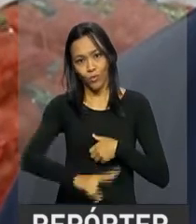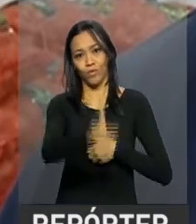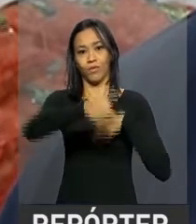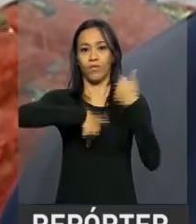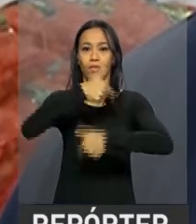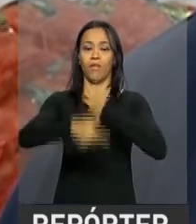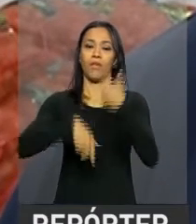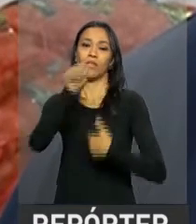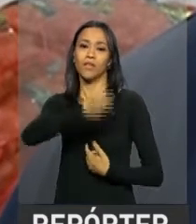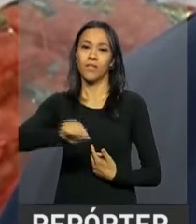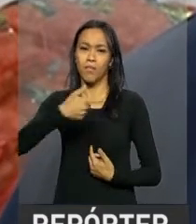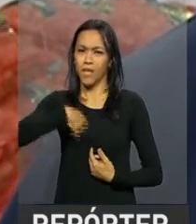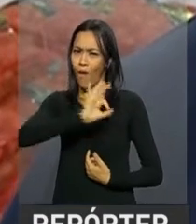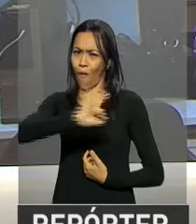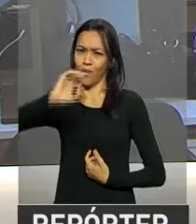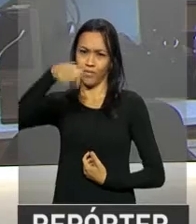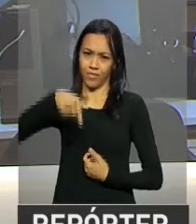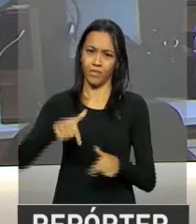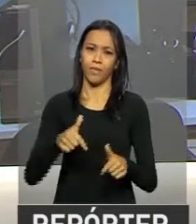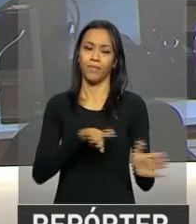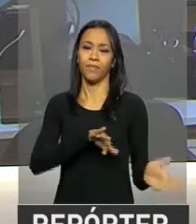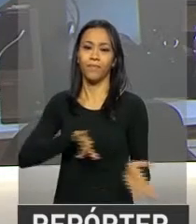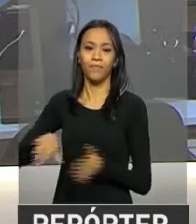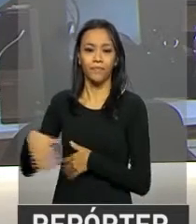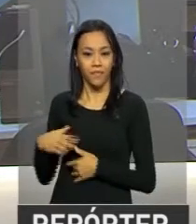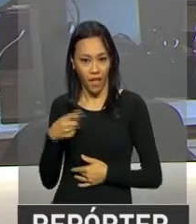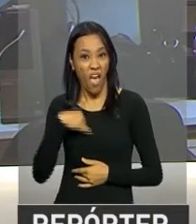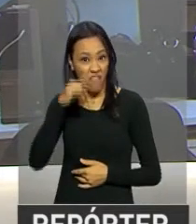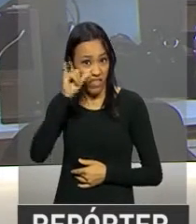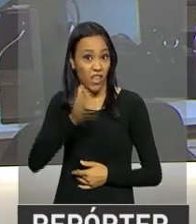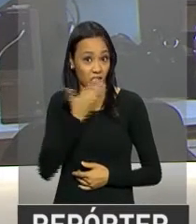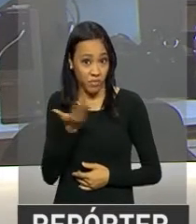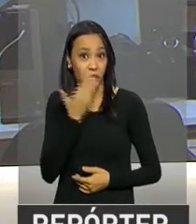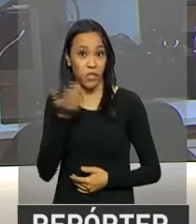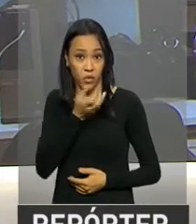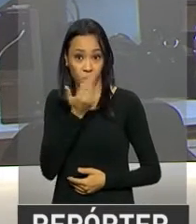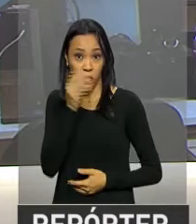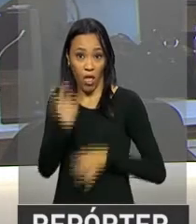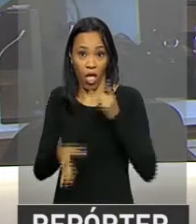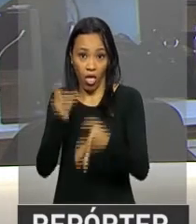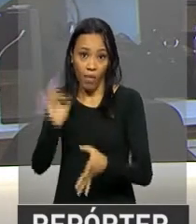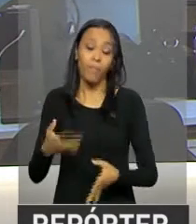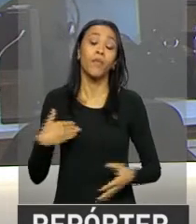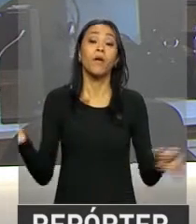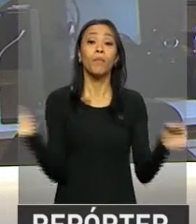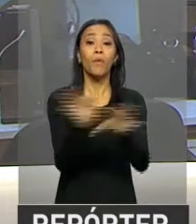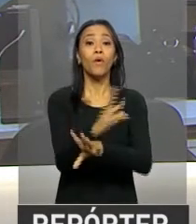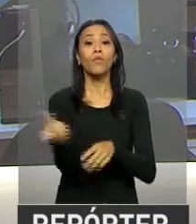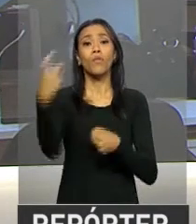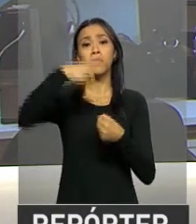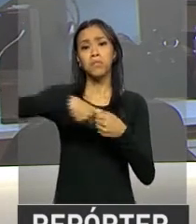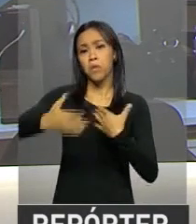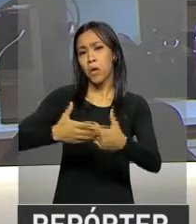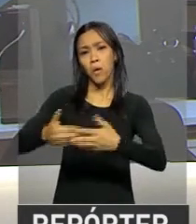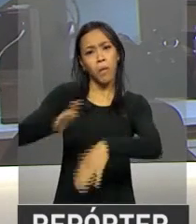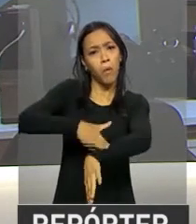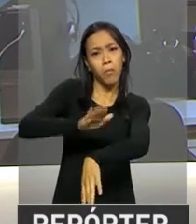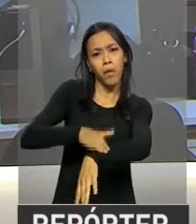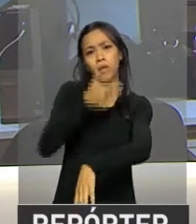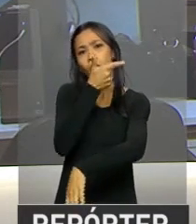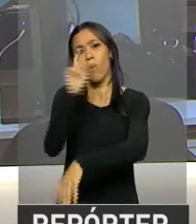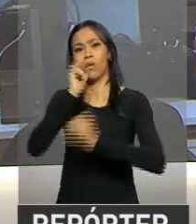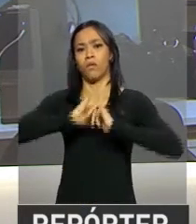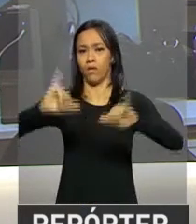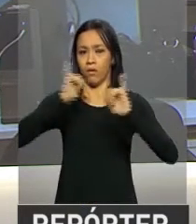mas é um trabalho excelente a gente tem que evitar mesmo desperdício a gente fica por aqui voltamos a qualquer momento com outras